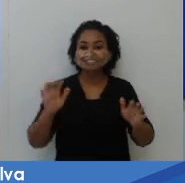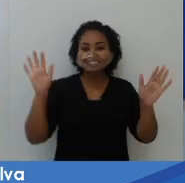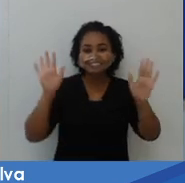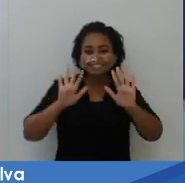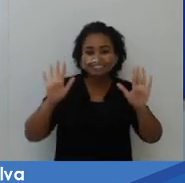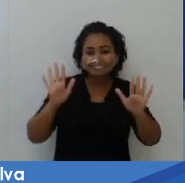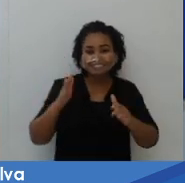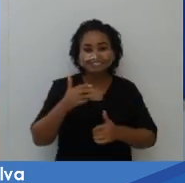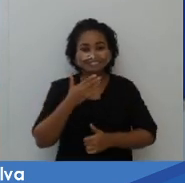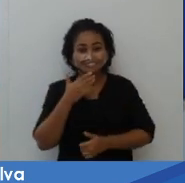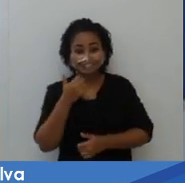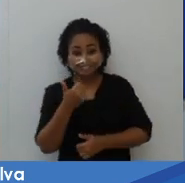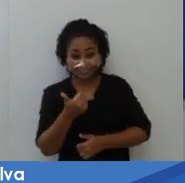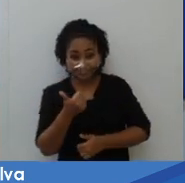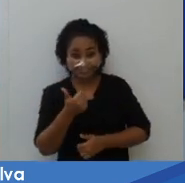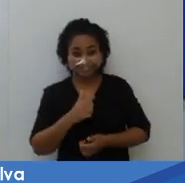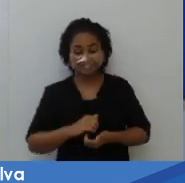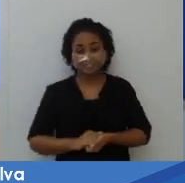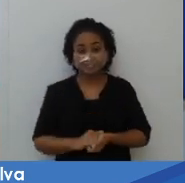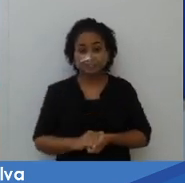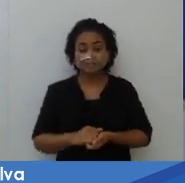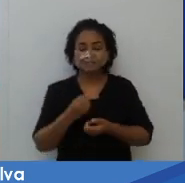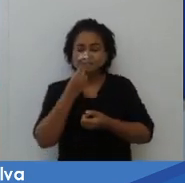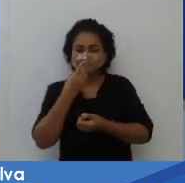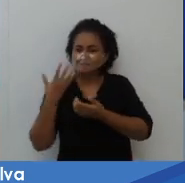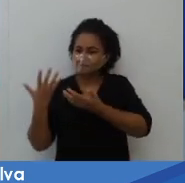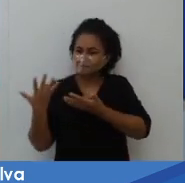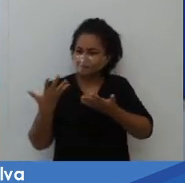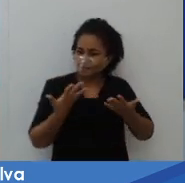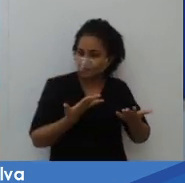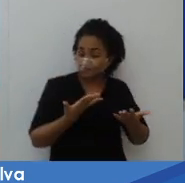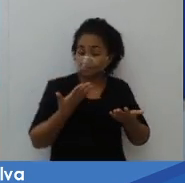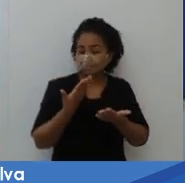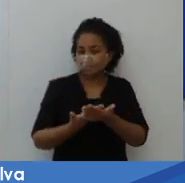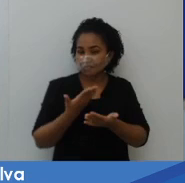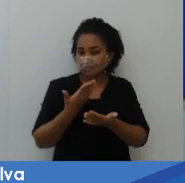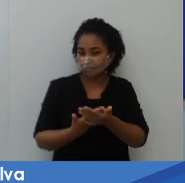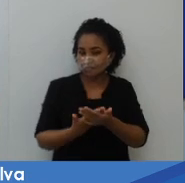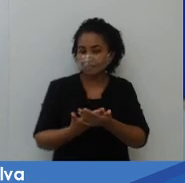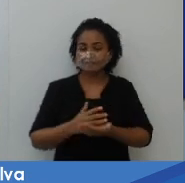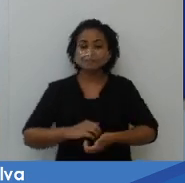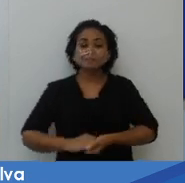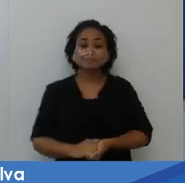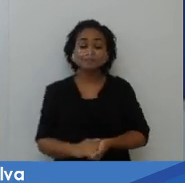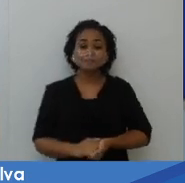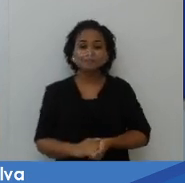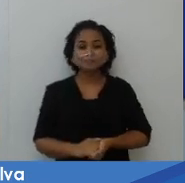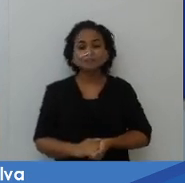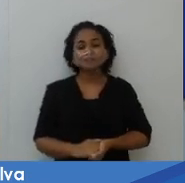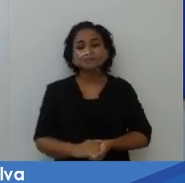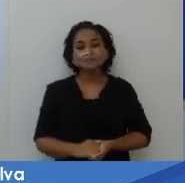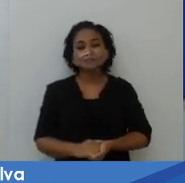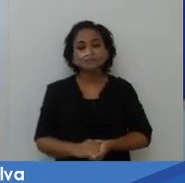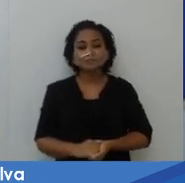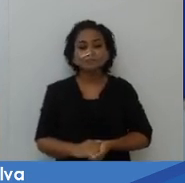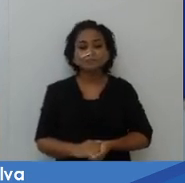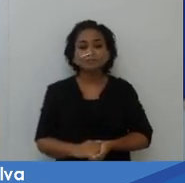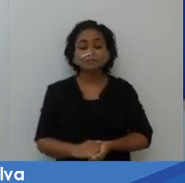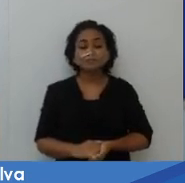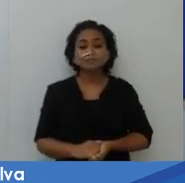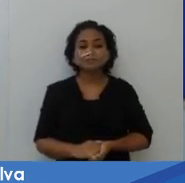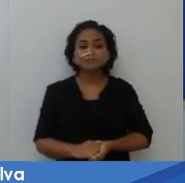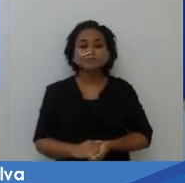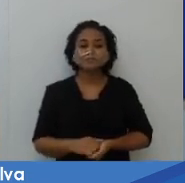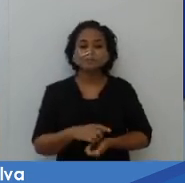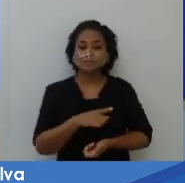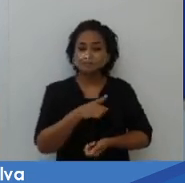Hello, how are you today? Welcome to our class. Olá, como vocês estão? Bem-vindo à nossa aula. Today we're